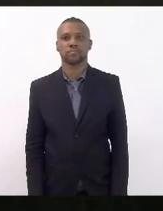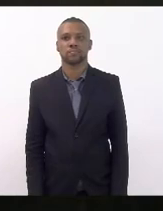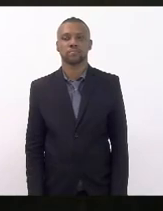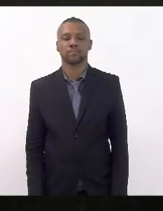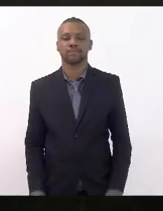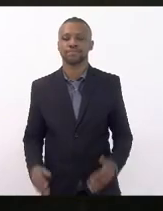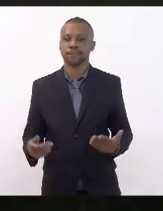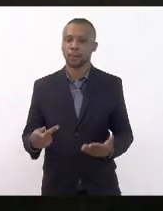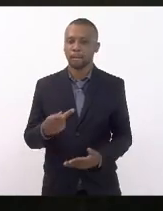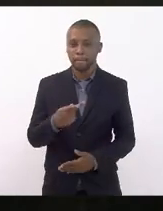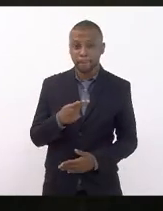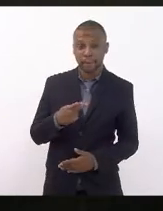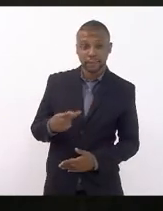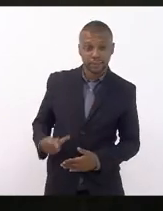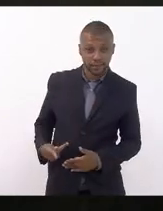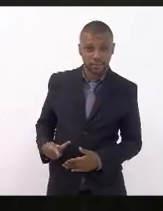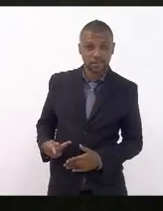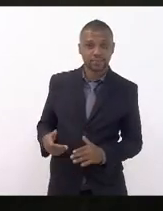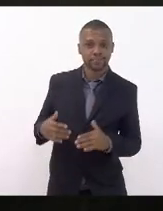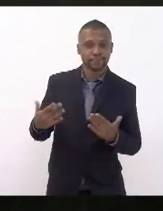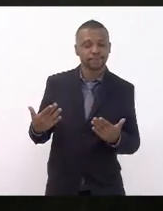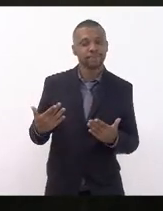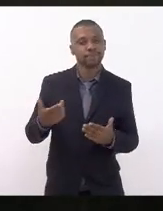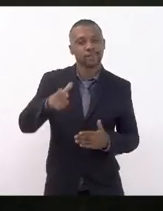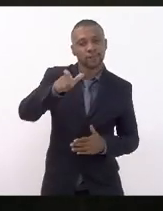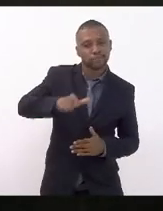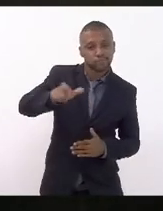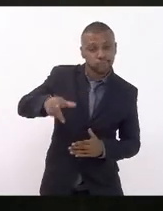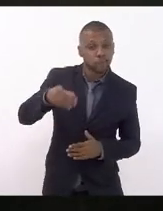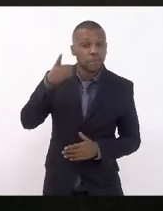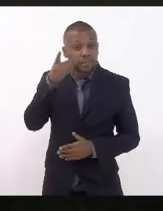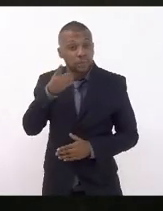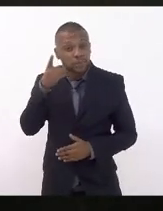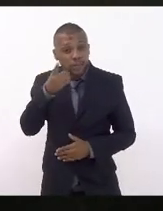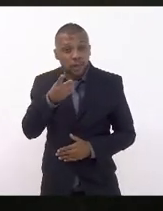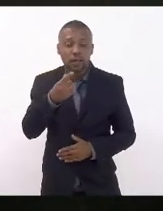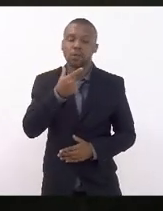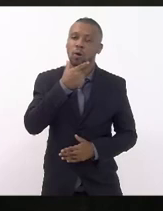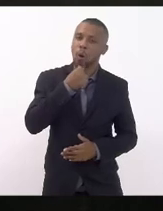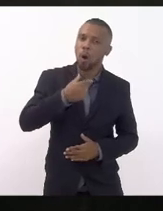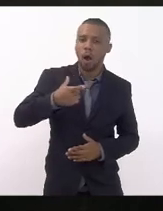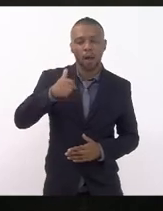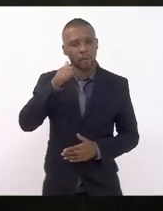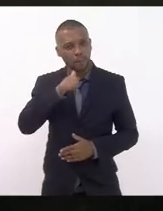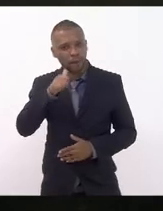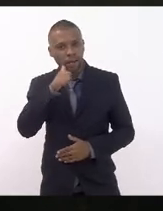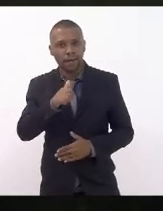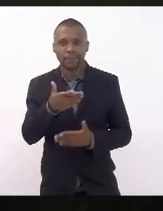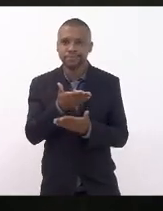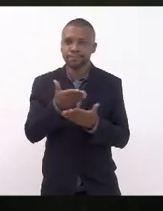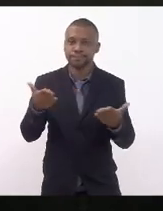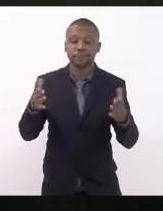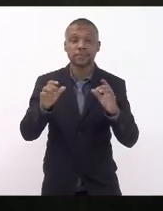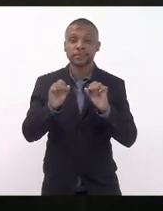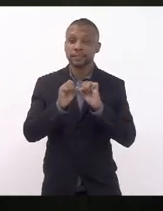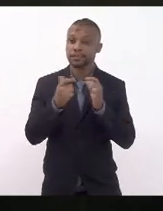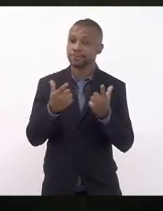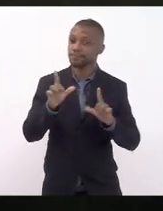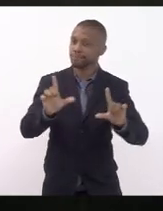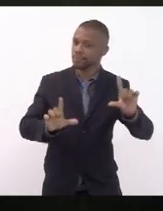Senhor presidente, demais deputados e deputadas, TV Alerge,